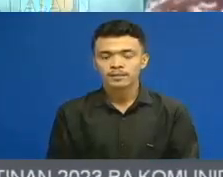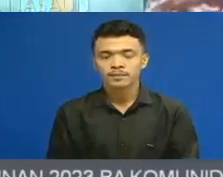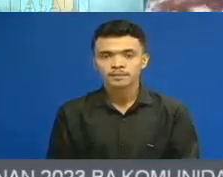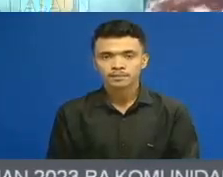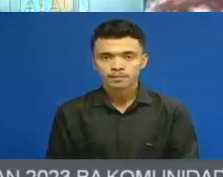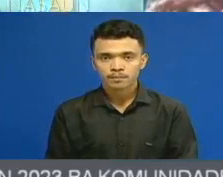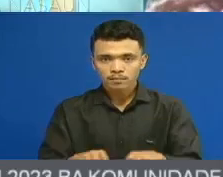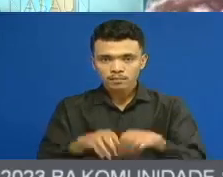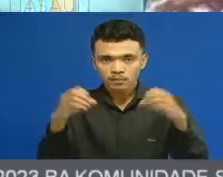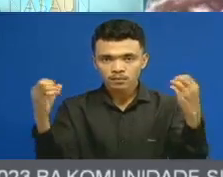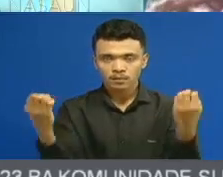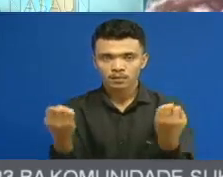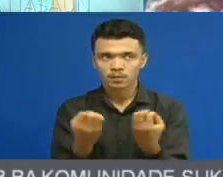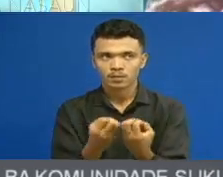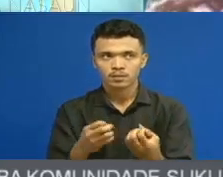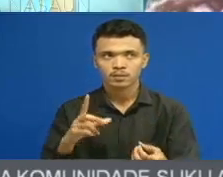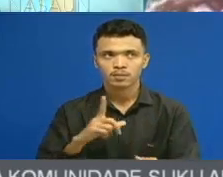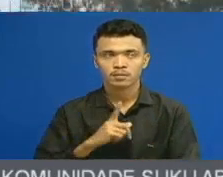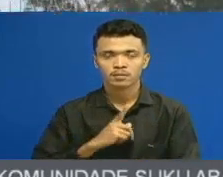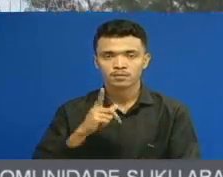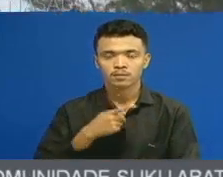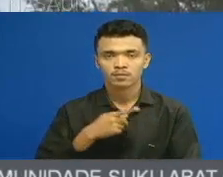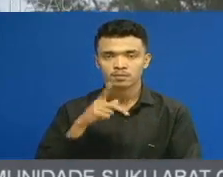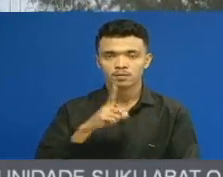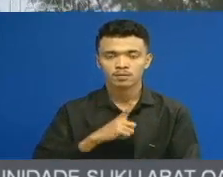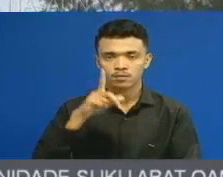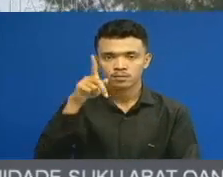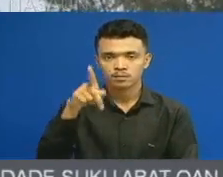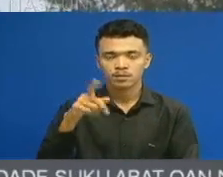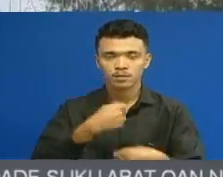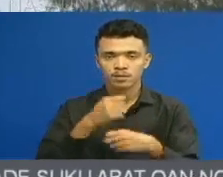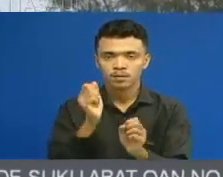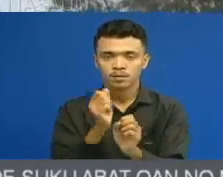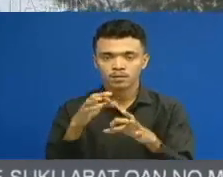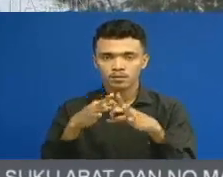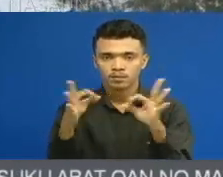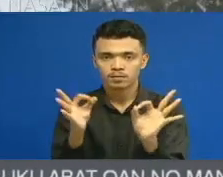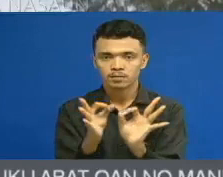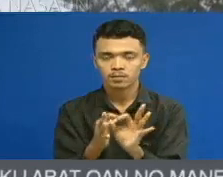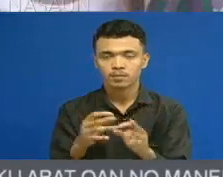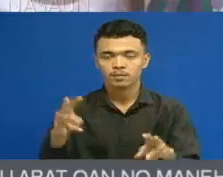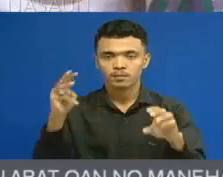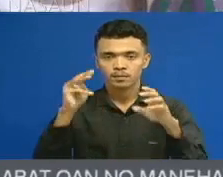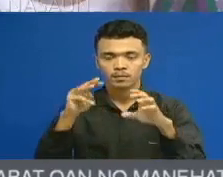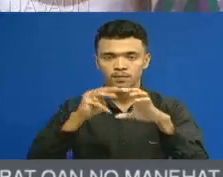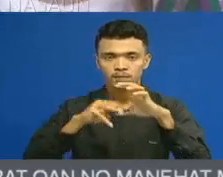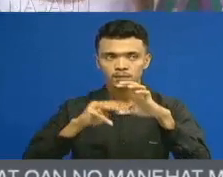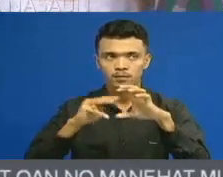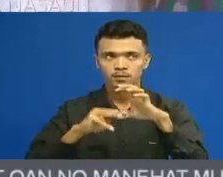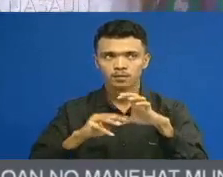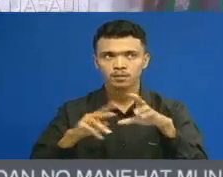Organização Friends of Los Palos Mornington Península. Halo ona reabilitação ba ex mercado Sucuca